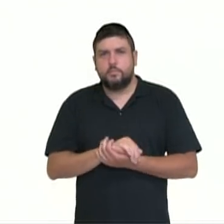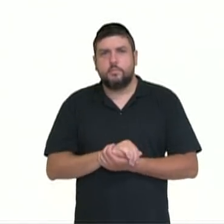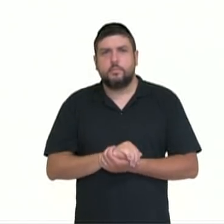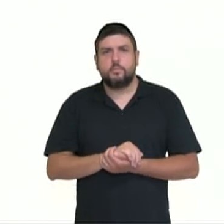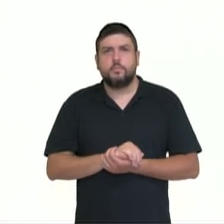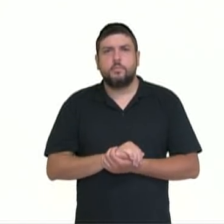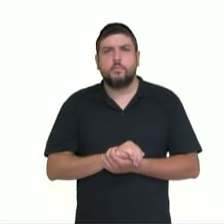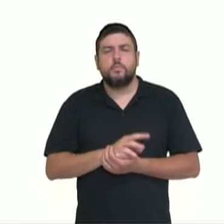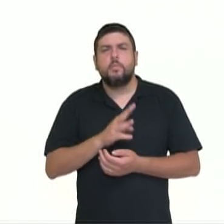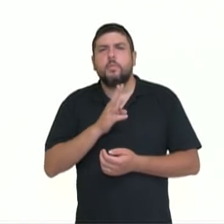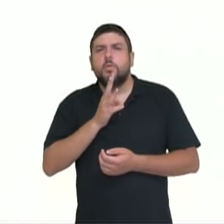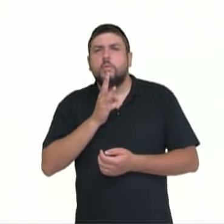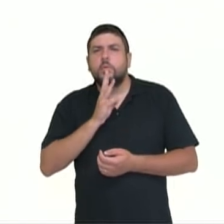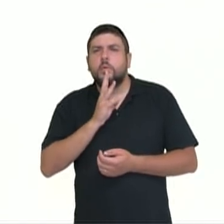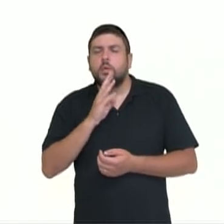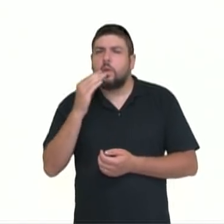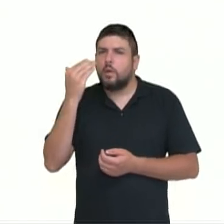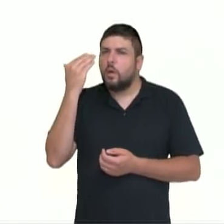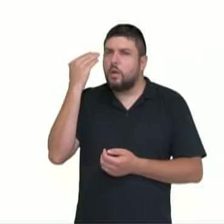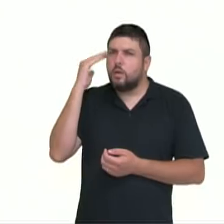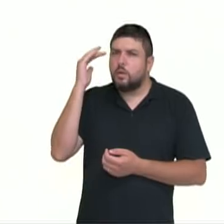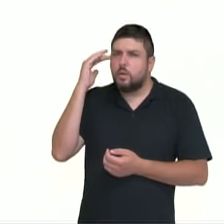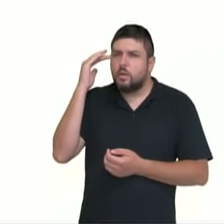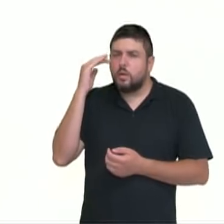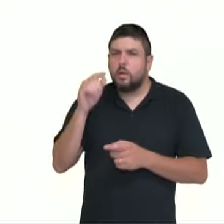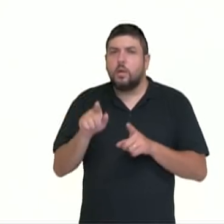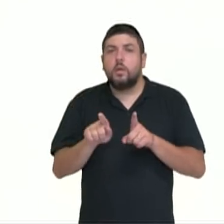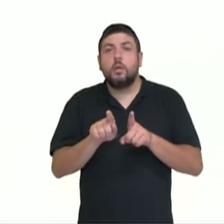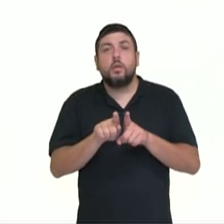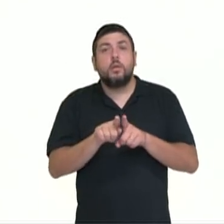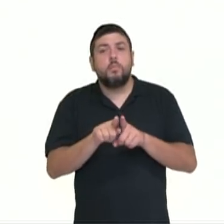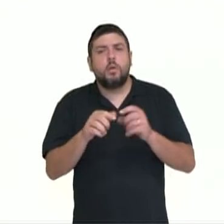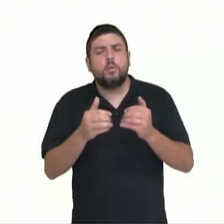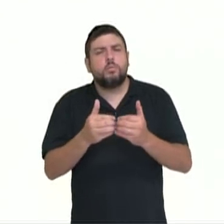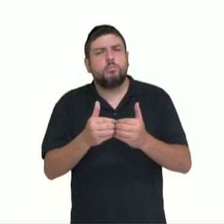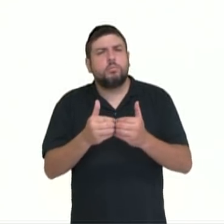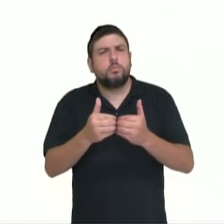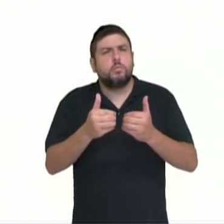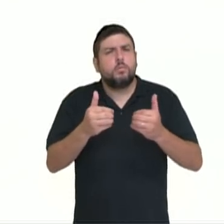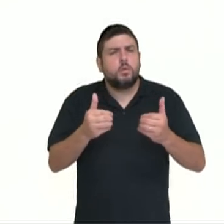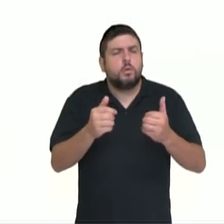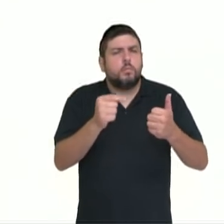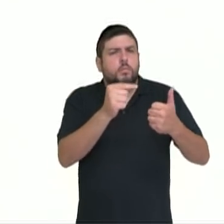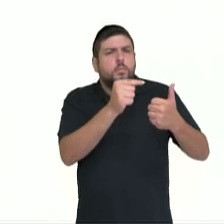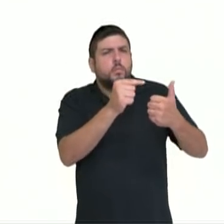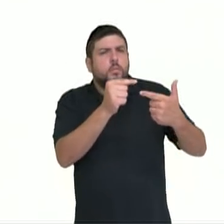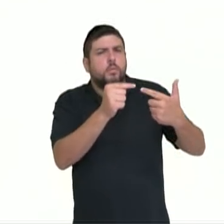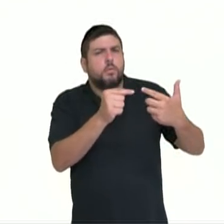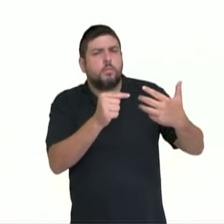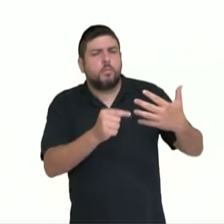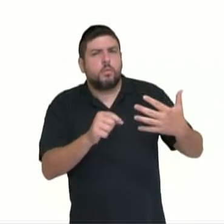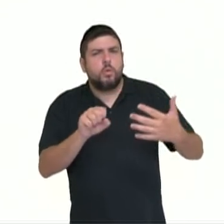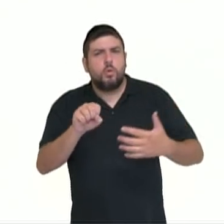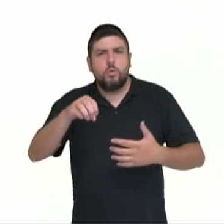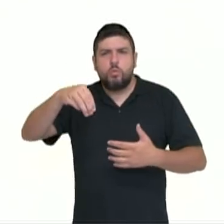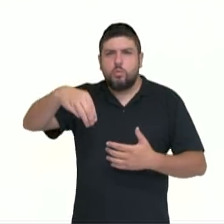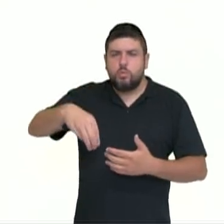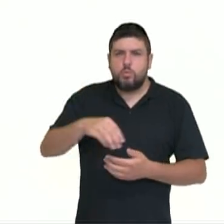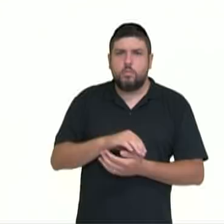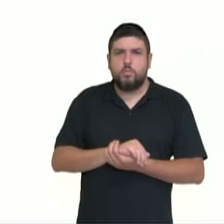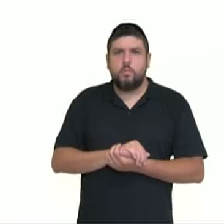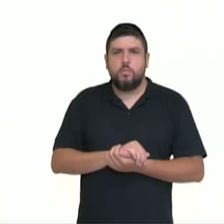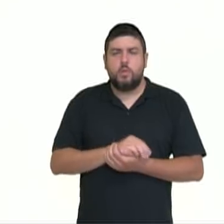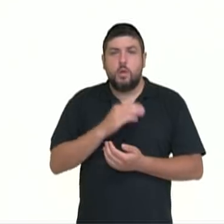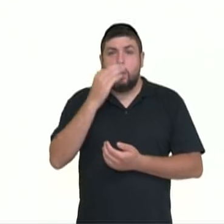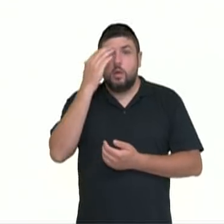Conhecer, entender e diferenciar os elementos do som, entender a utilização do